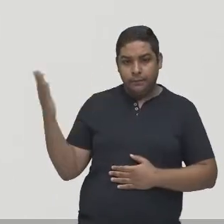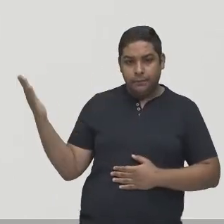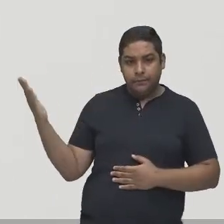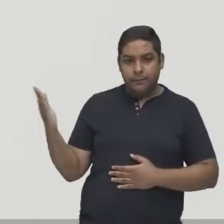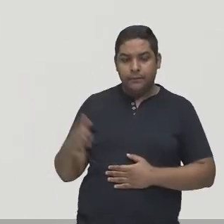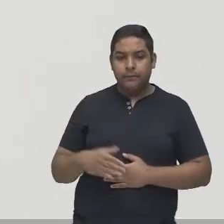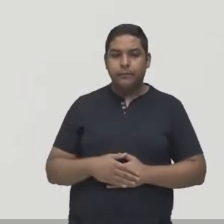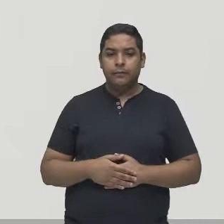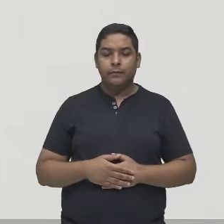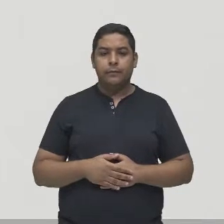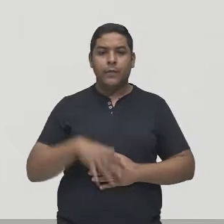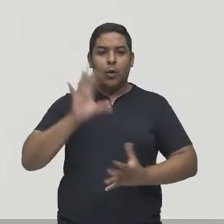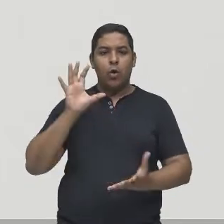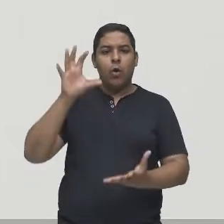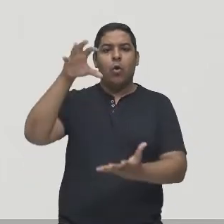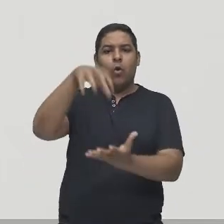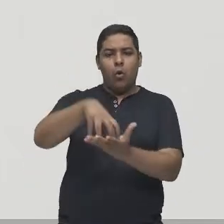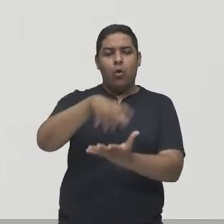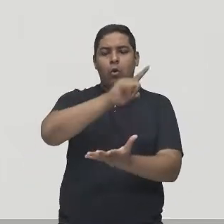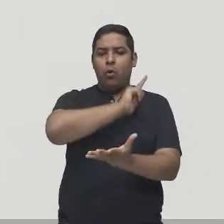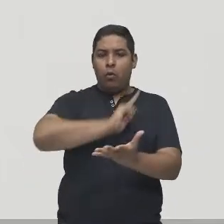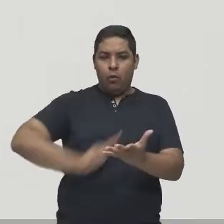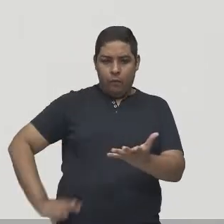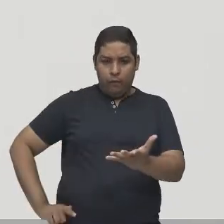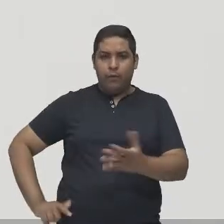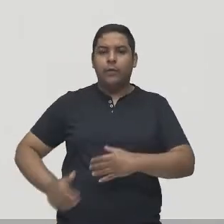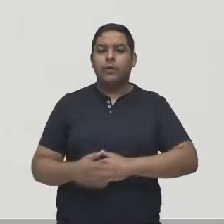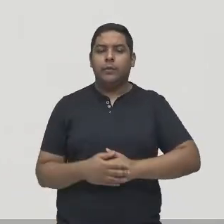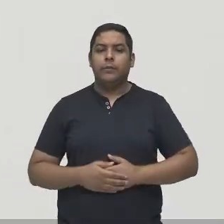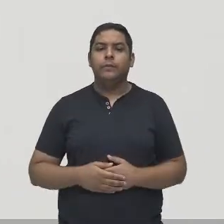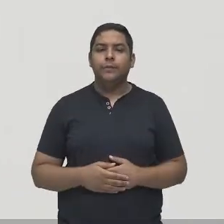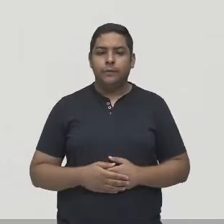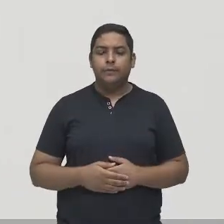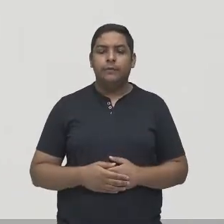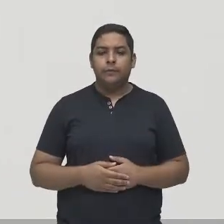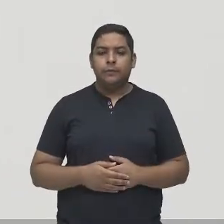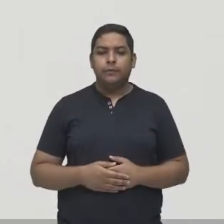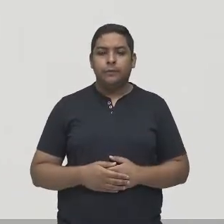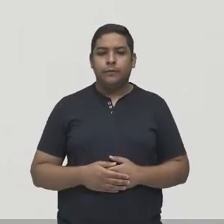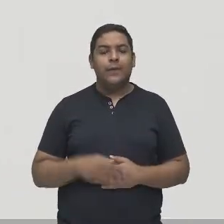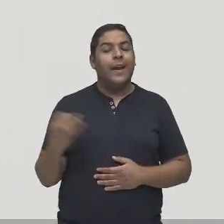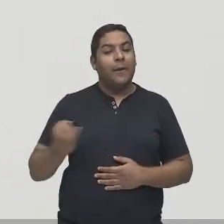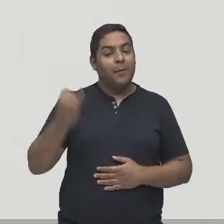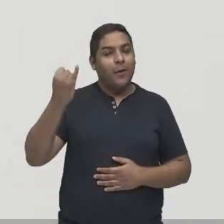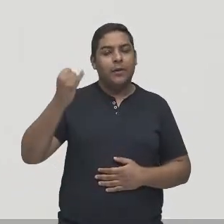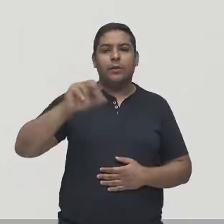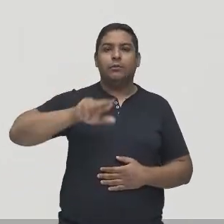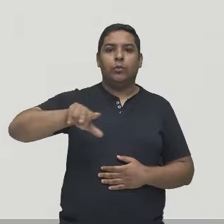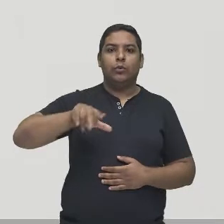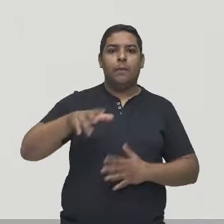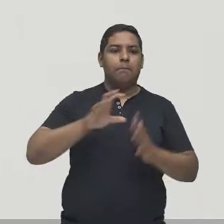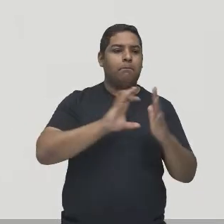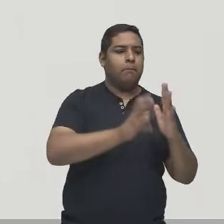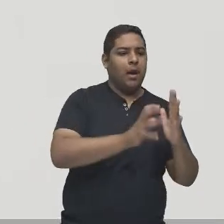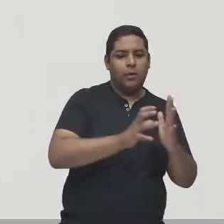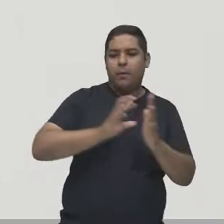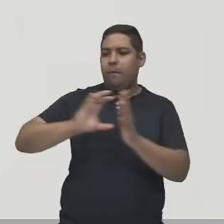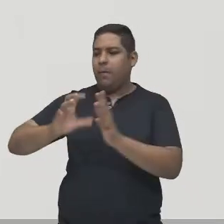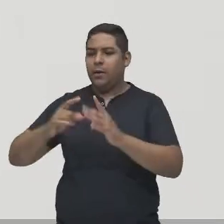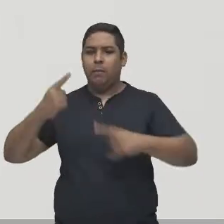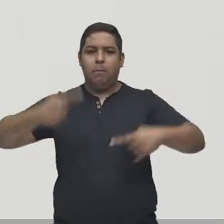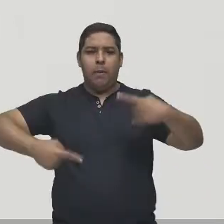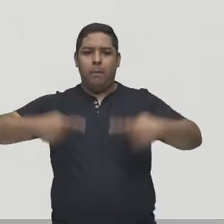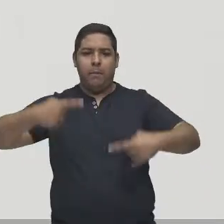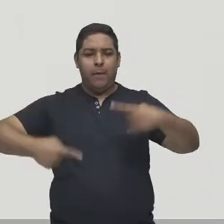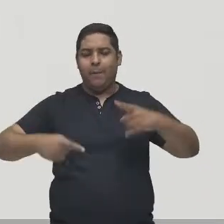observaram, temos um governo centralizado. Então, aí é importante que não hajam partidos políticos para disputar uma